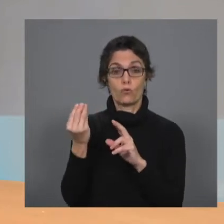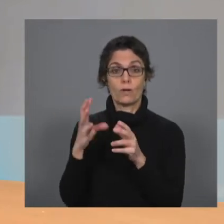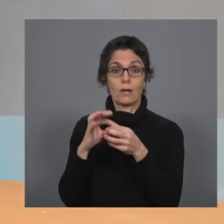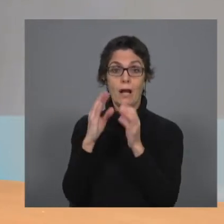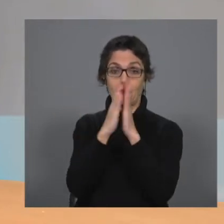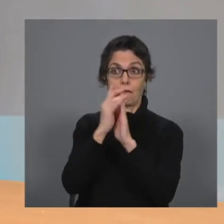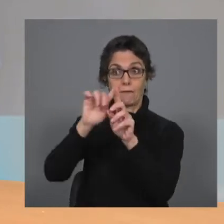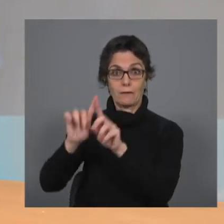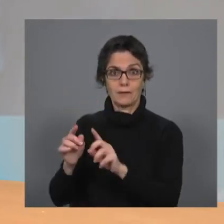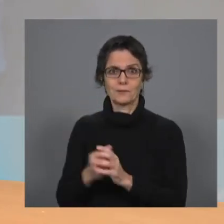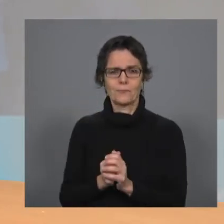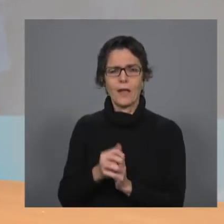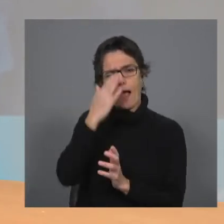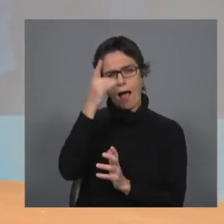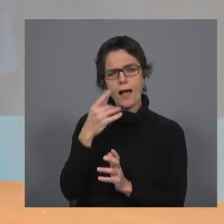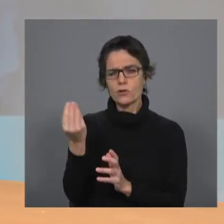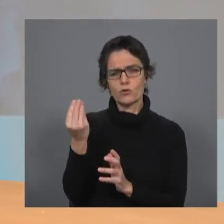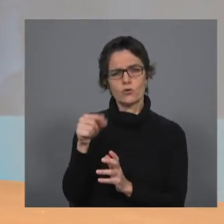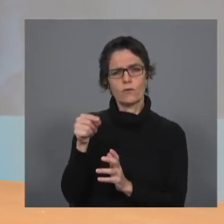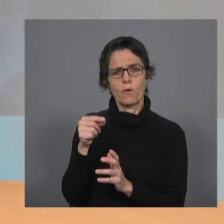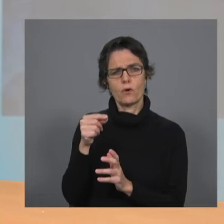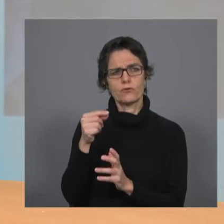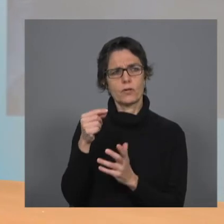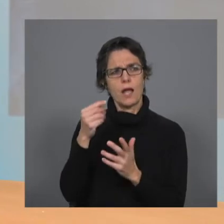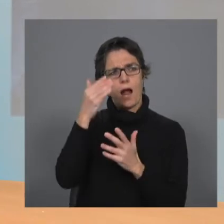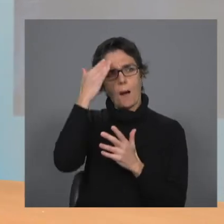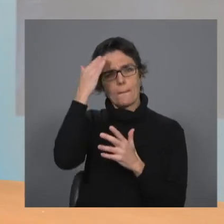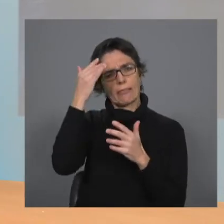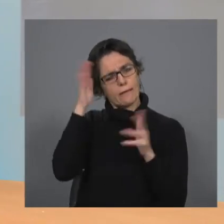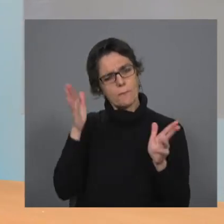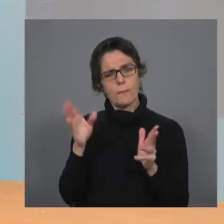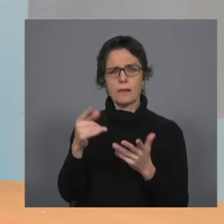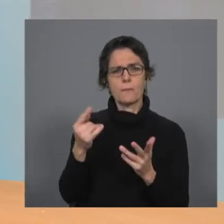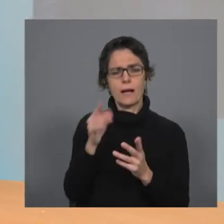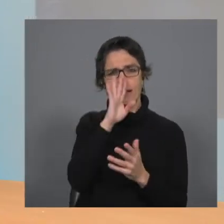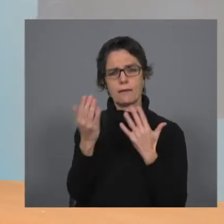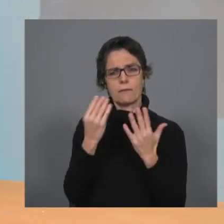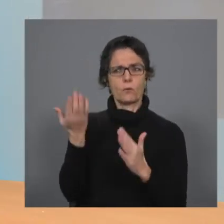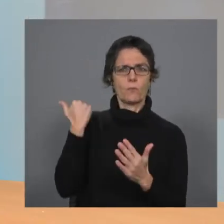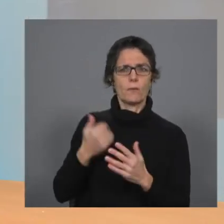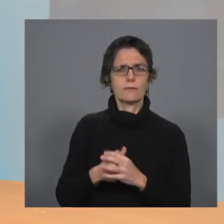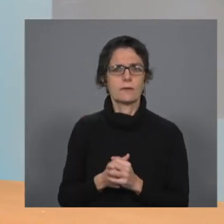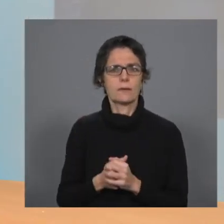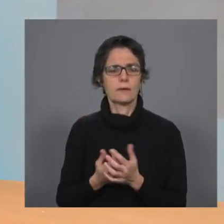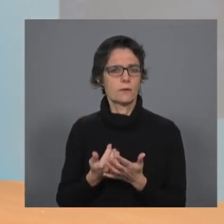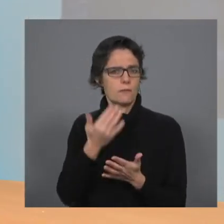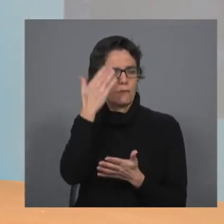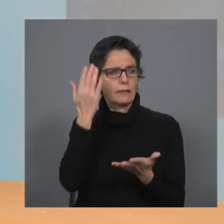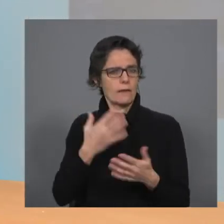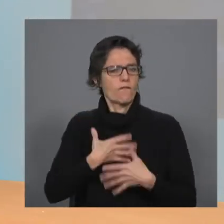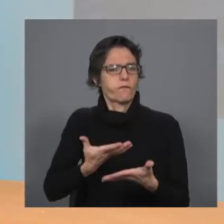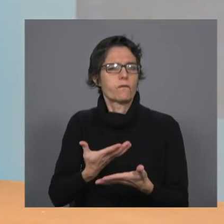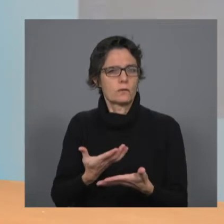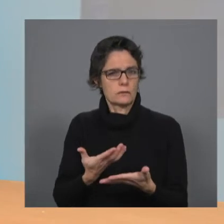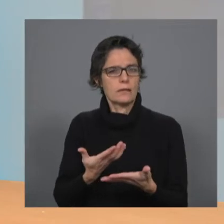há menos preconceitos, há menos peso do passado e, se calhar, uma outra oportunidade também para dar mais expressão,